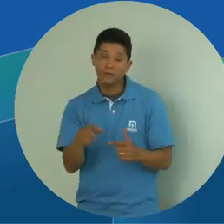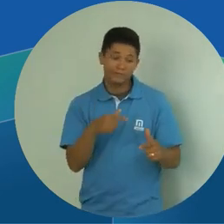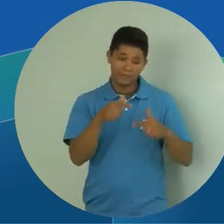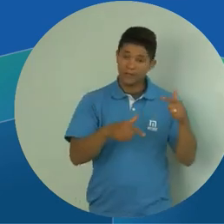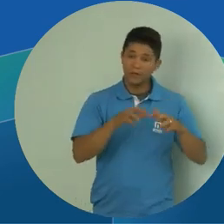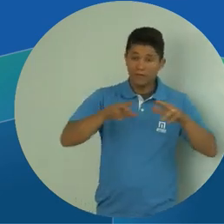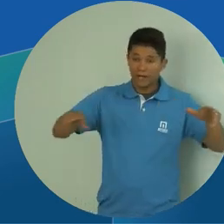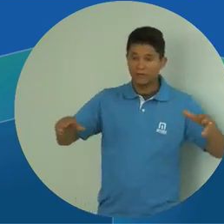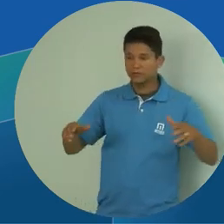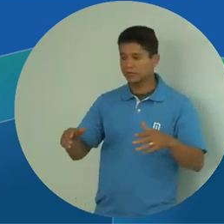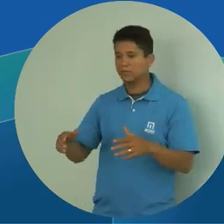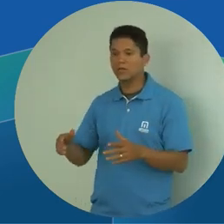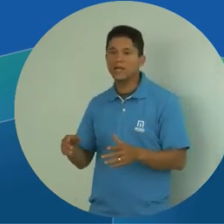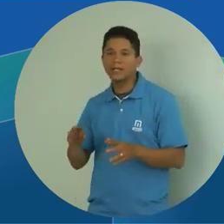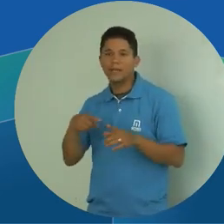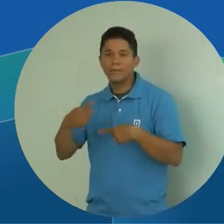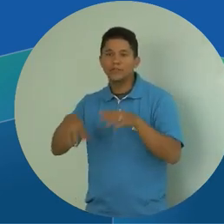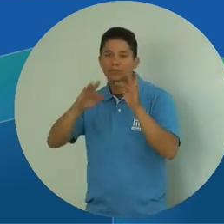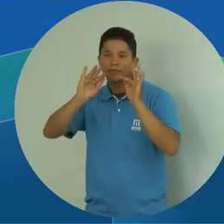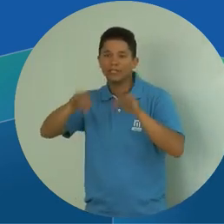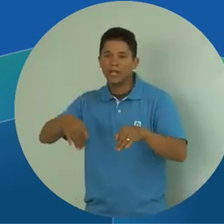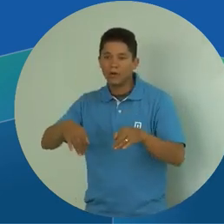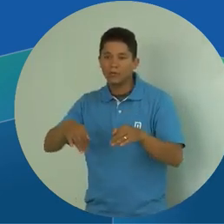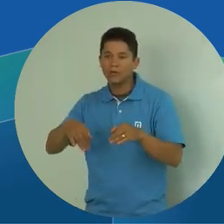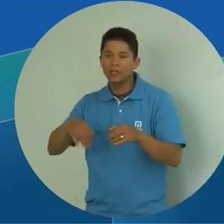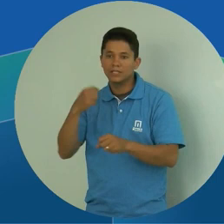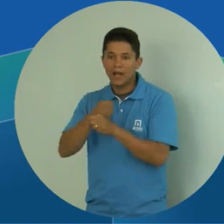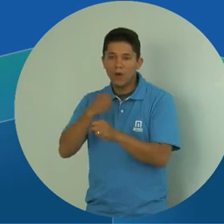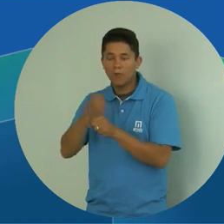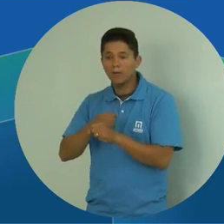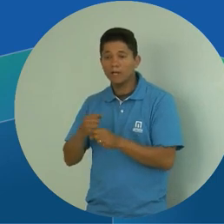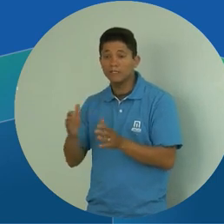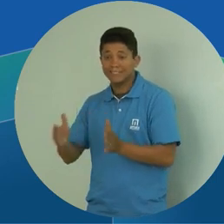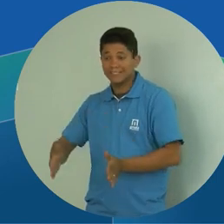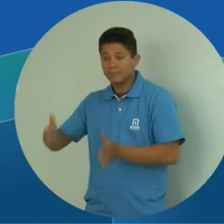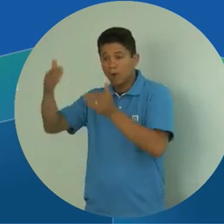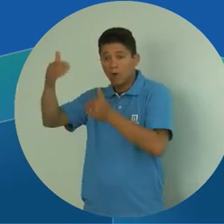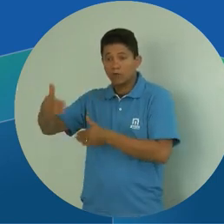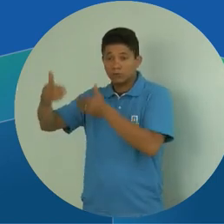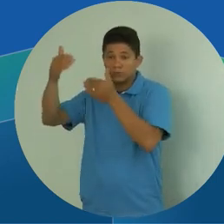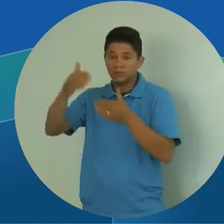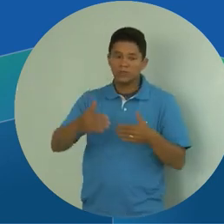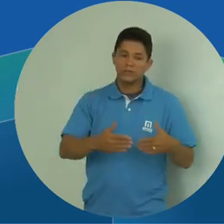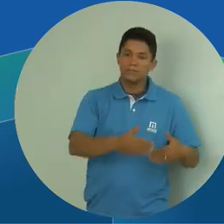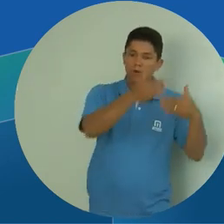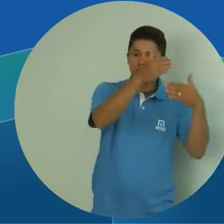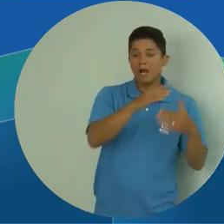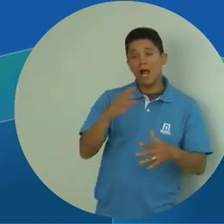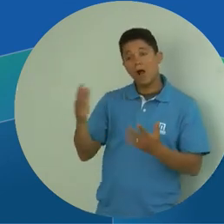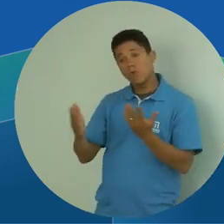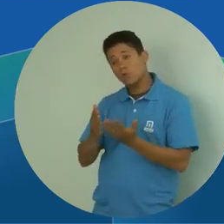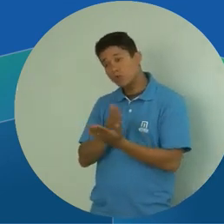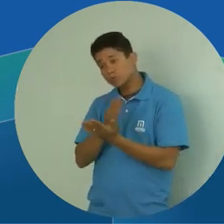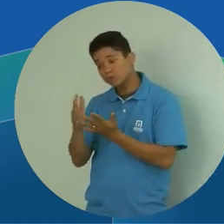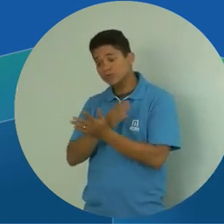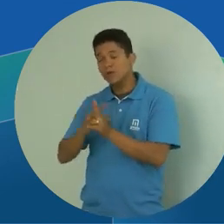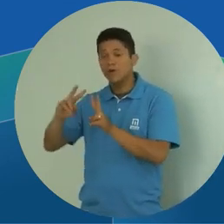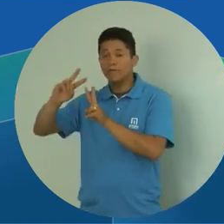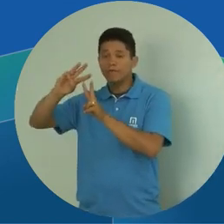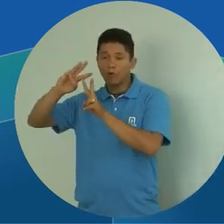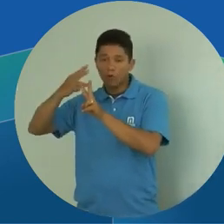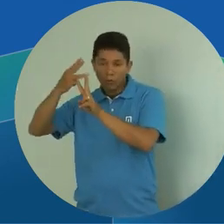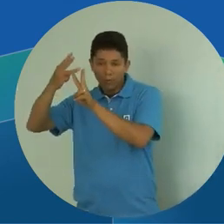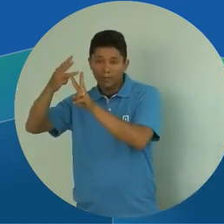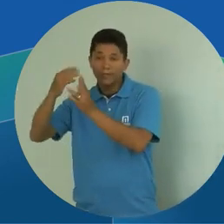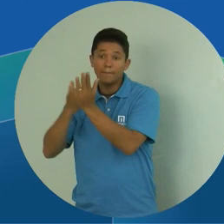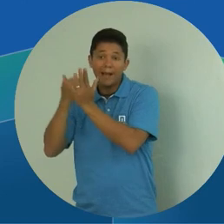da obra, tínhamos várias opções de blocos. Uns com volumes maiores, outros com volumes menores. Então, esses 500 metros cúbicos podem ter